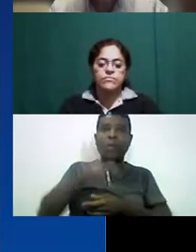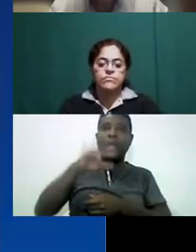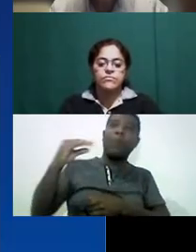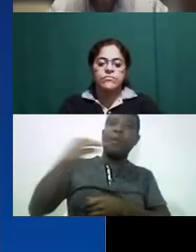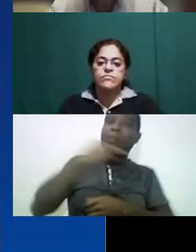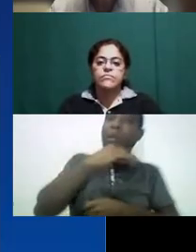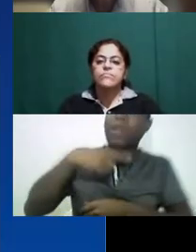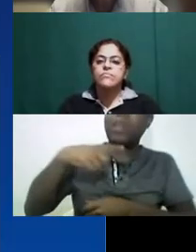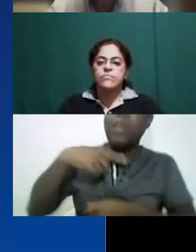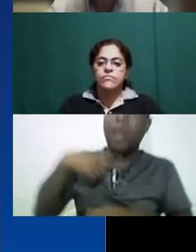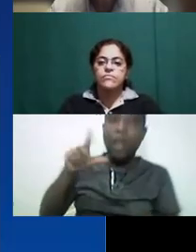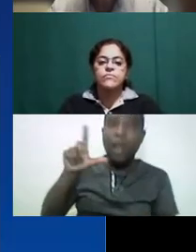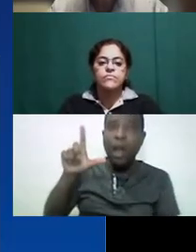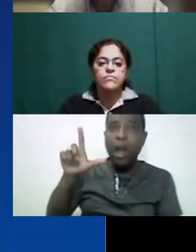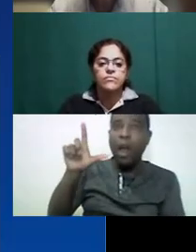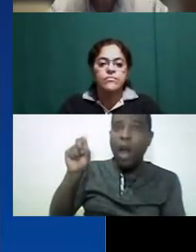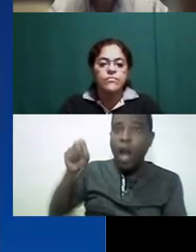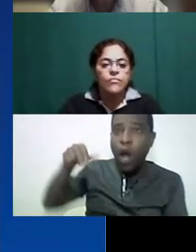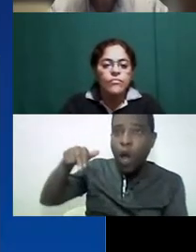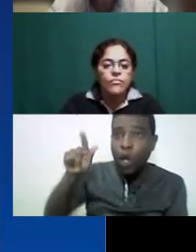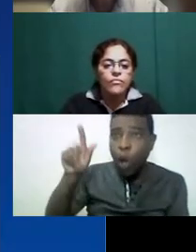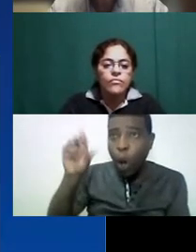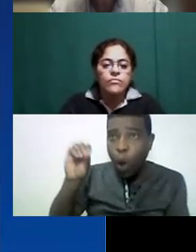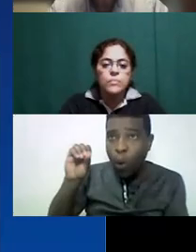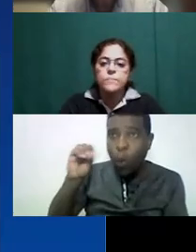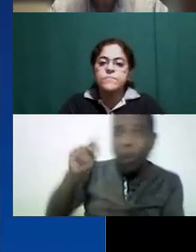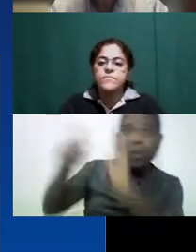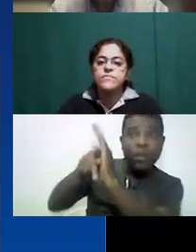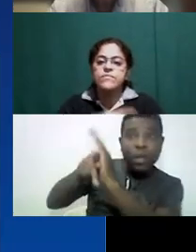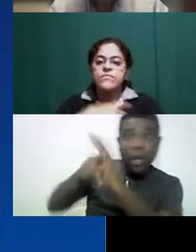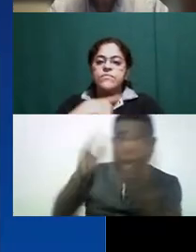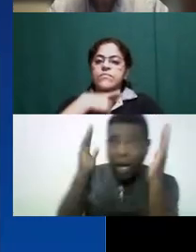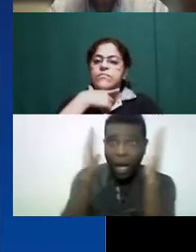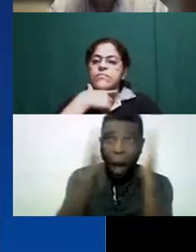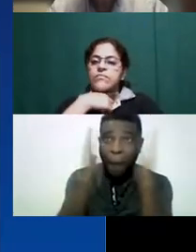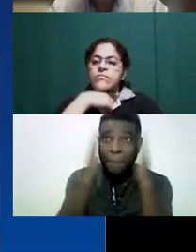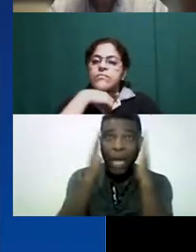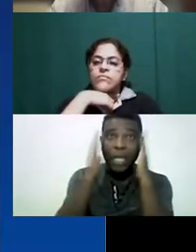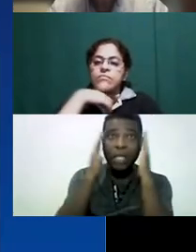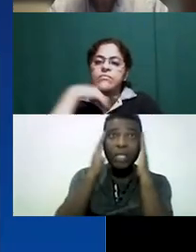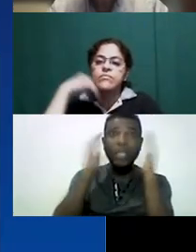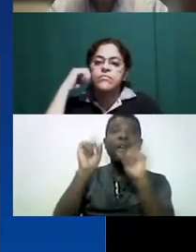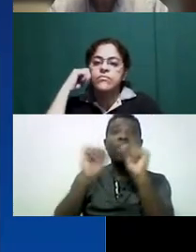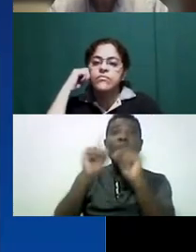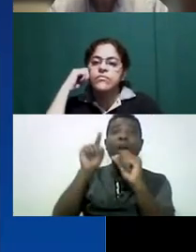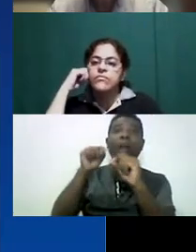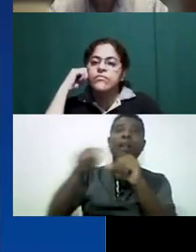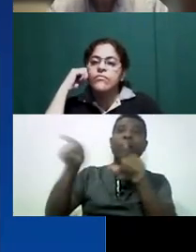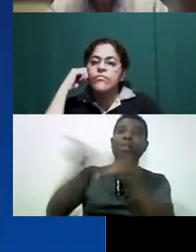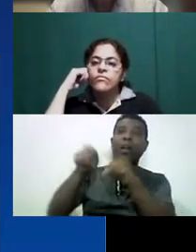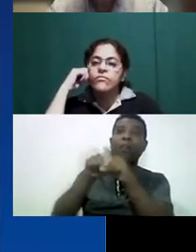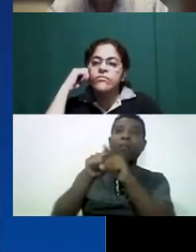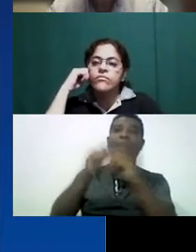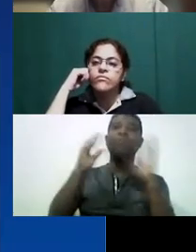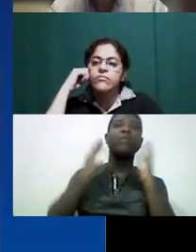pequeno músculo, né? Esse pequeno ele é mais profundo que está lá dentro. Auxilia também na flexão da coluna cervical alta.